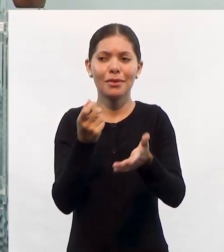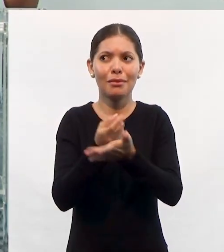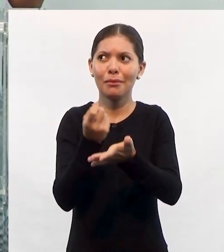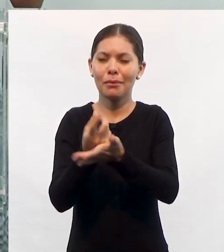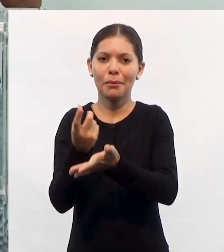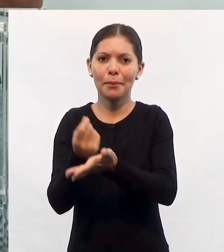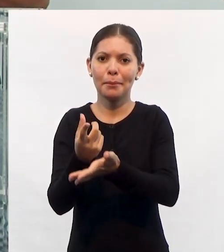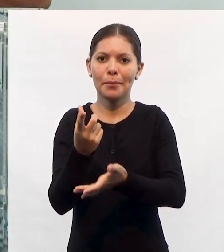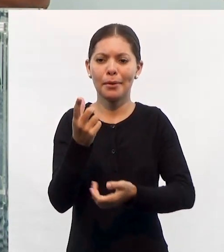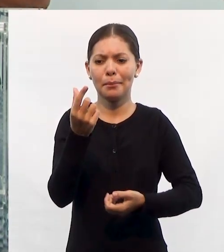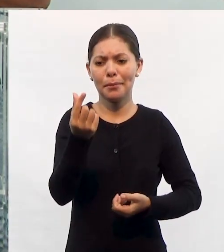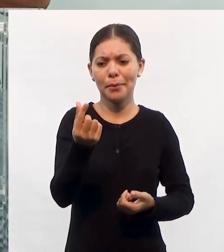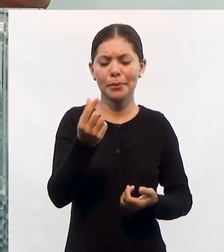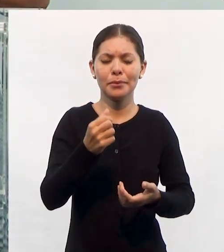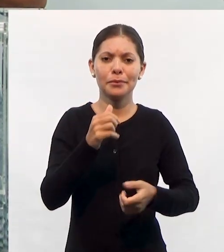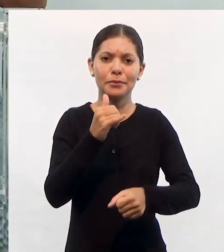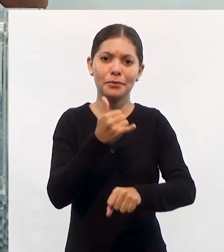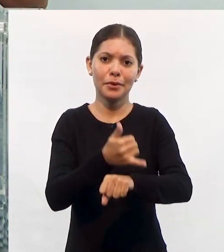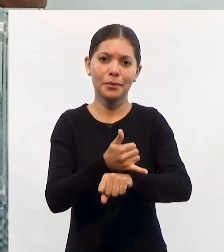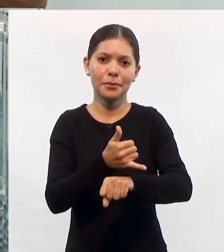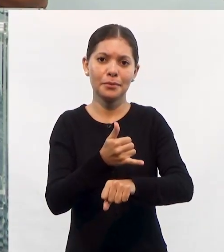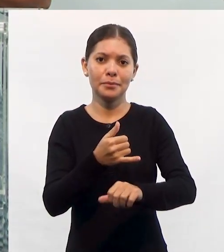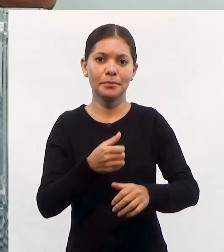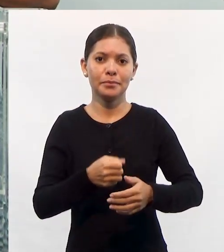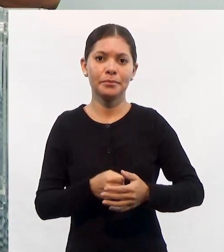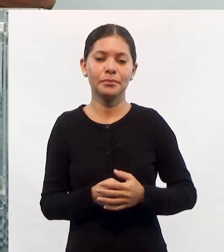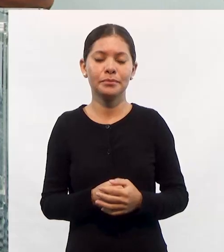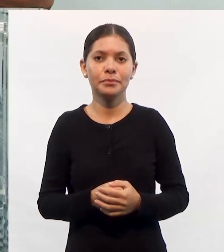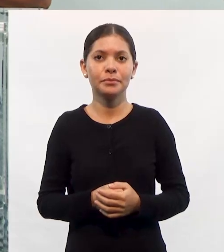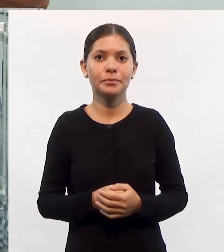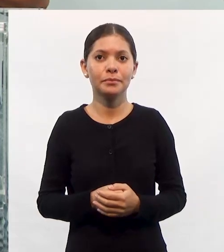está lá e não tem como mudar. Por outro lado,